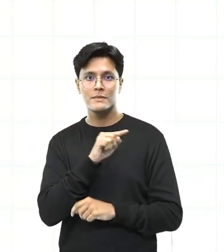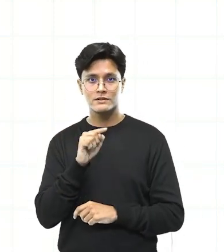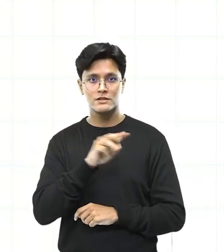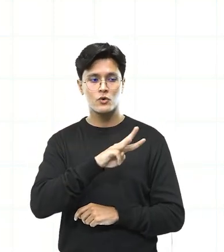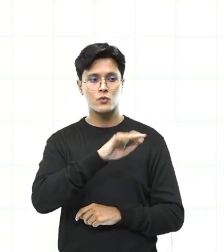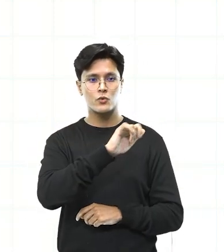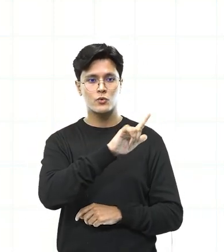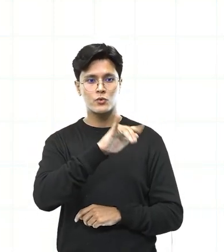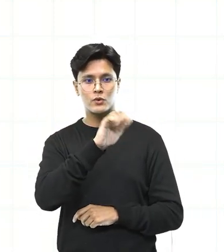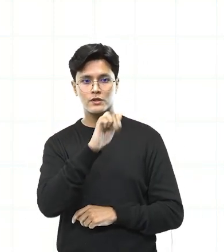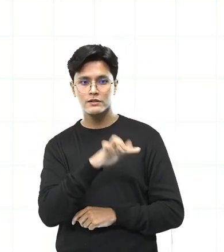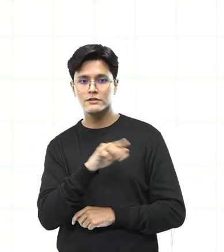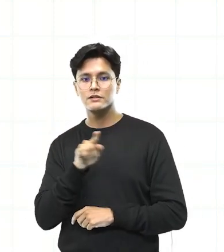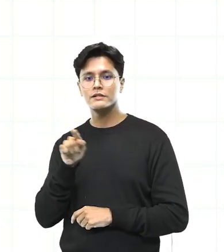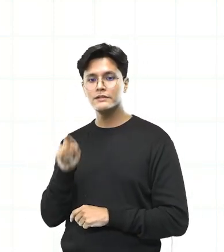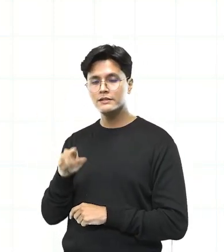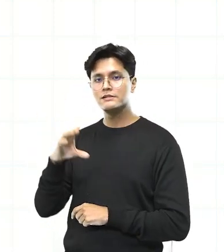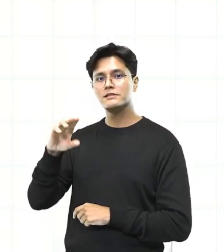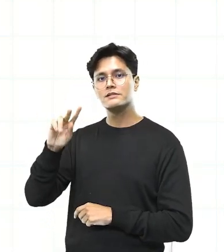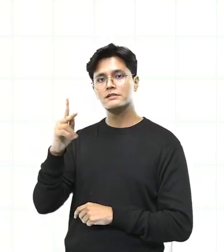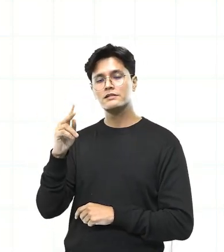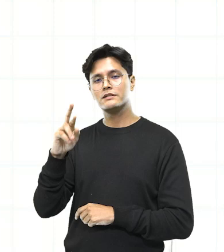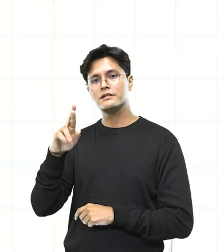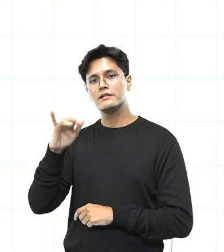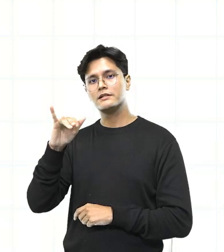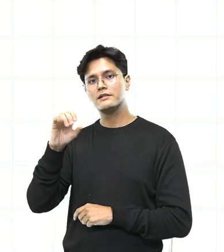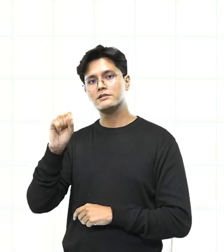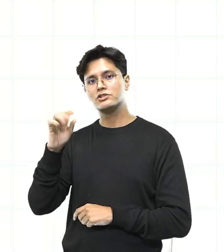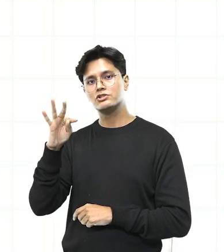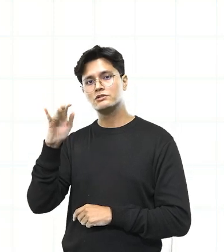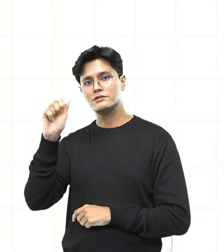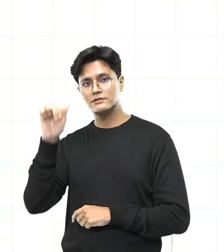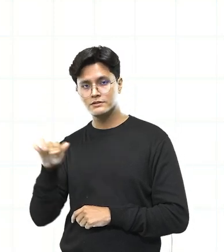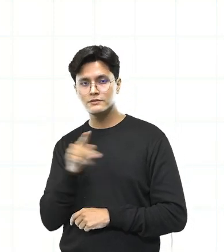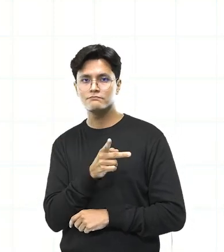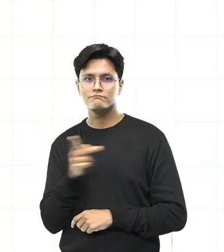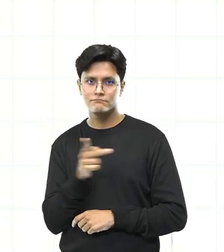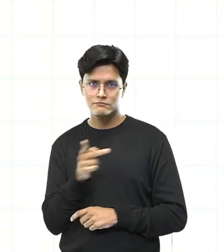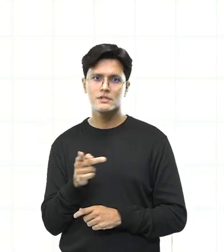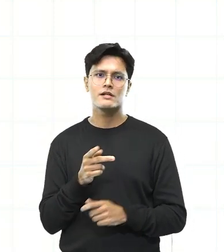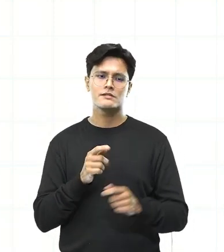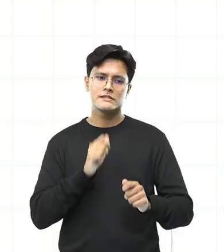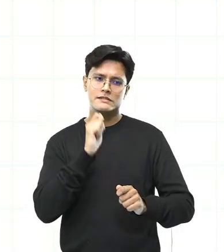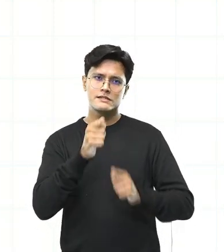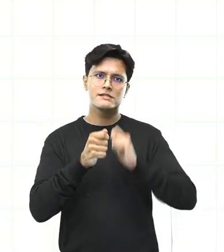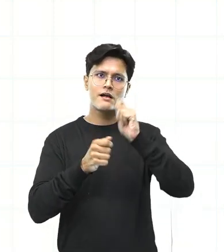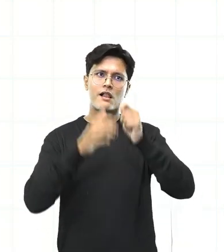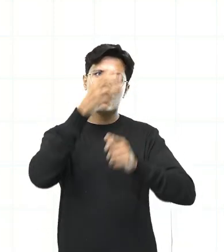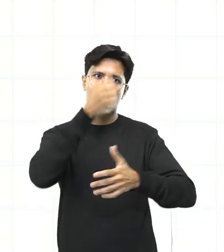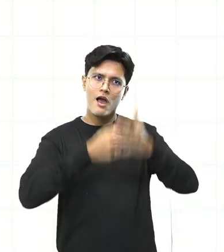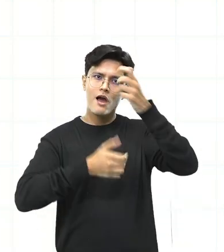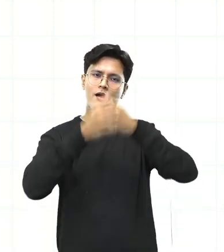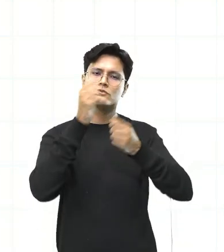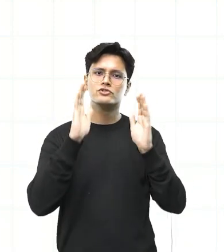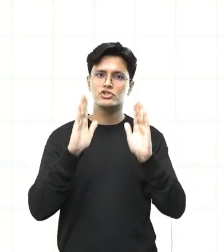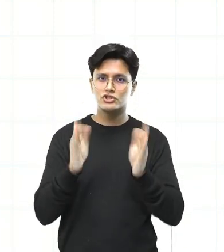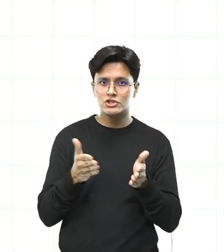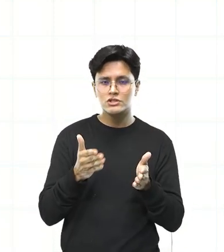Pondeja já escalaram juntos dezenas de montanhas em todo o mundo.